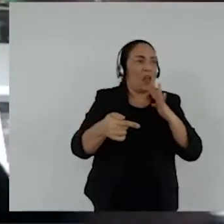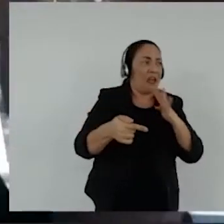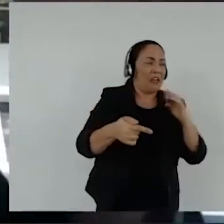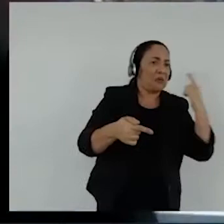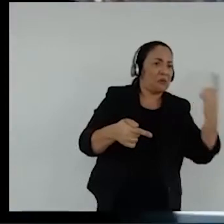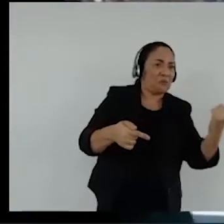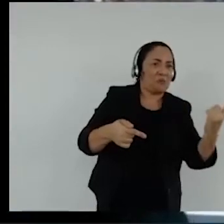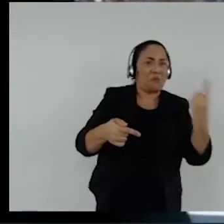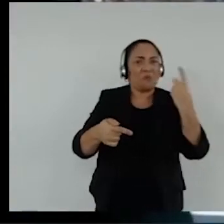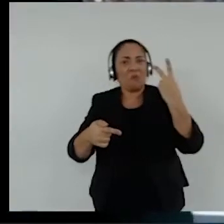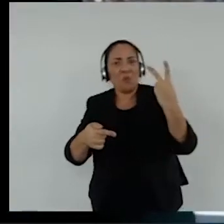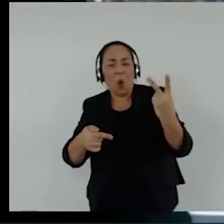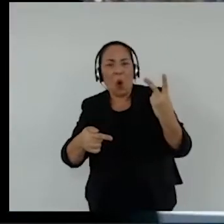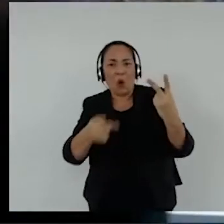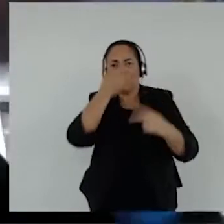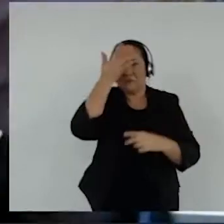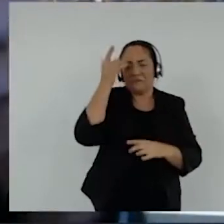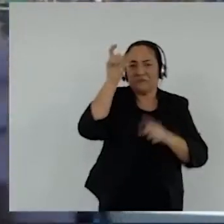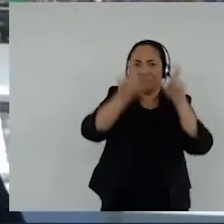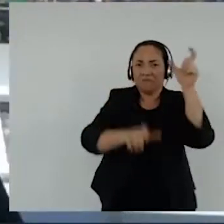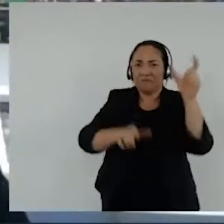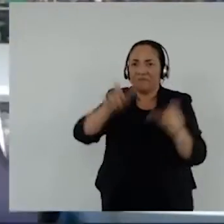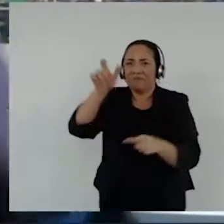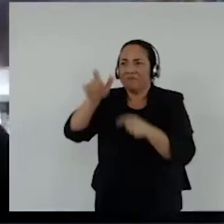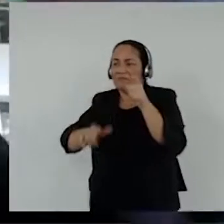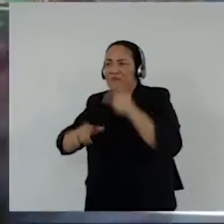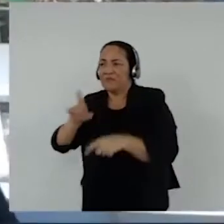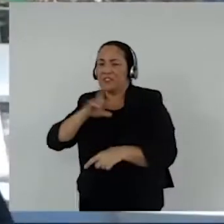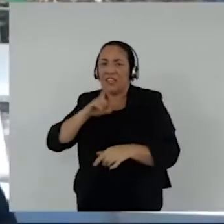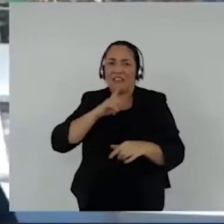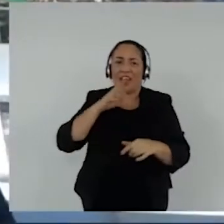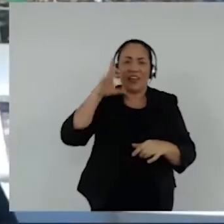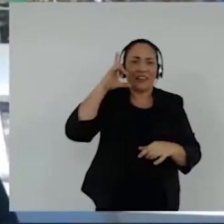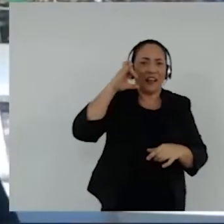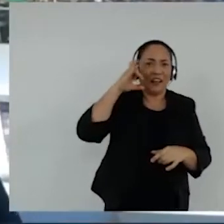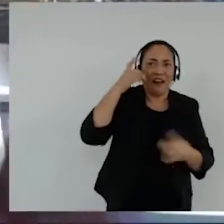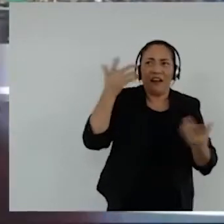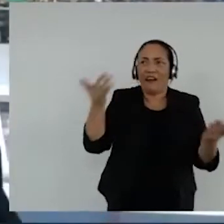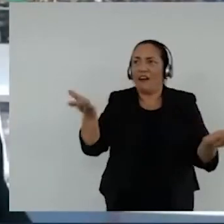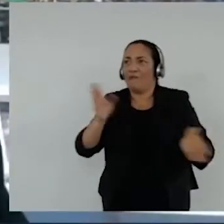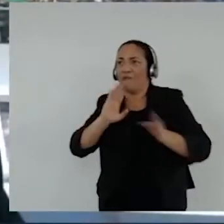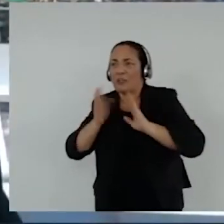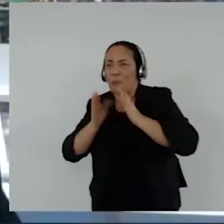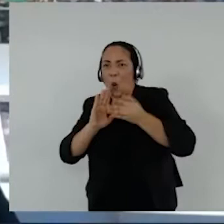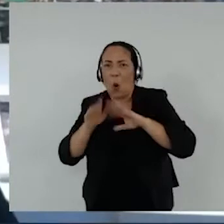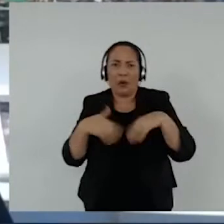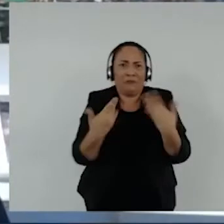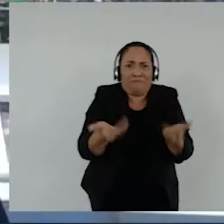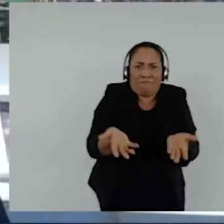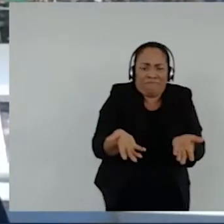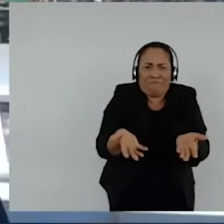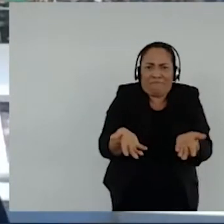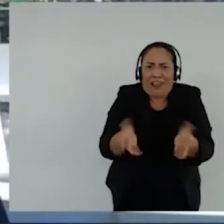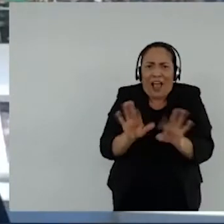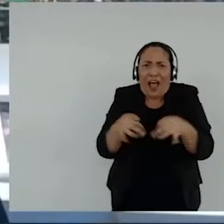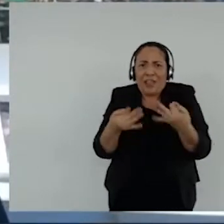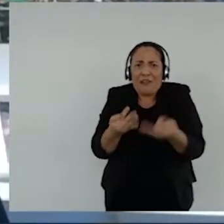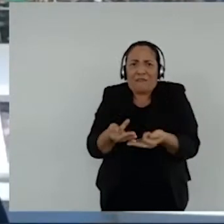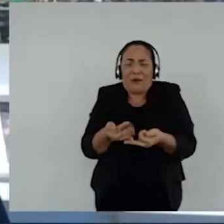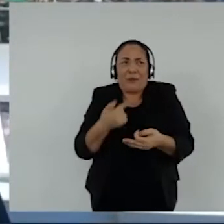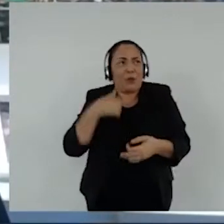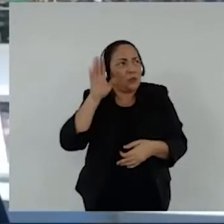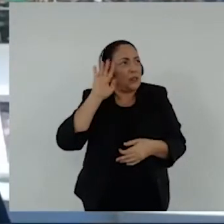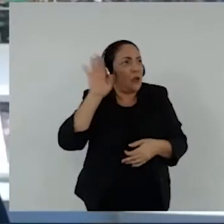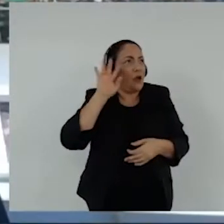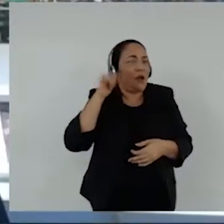uma abertura para uma ligação, ou que você tem um direct no Instagram ou pelo Facebook, a família pode ficar tentada a fazê-lo, sabe? Então,